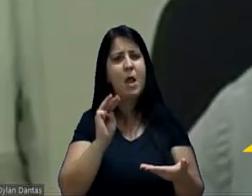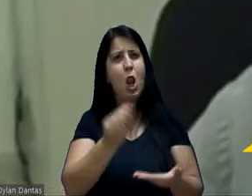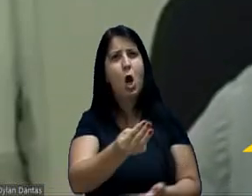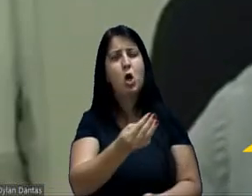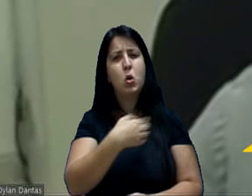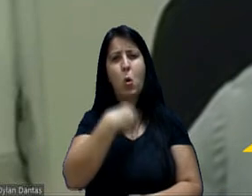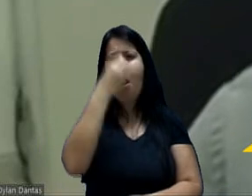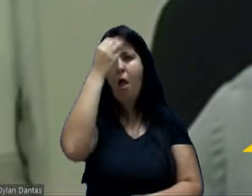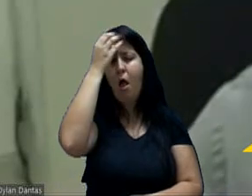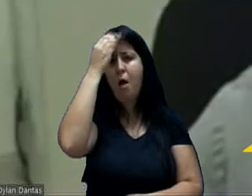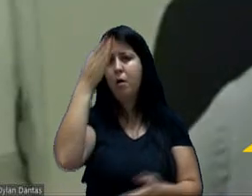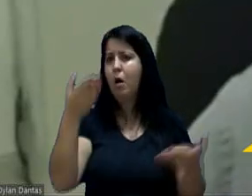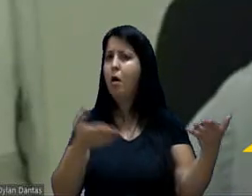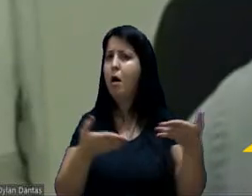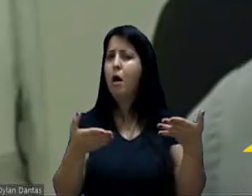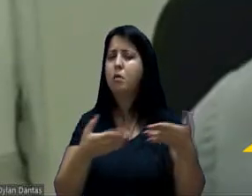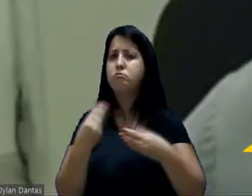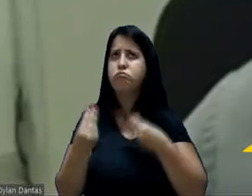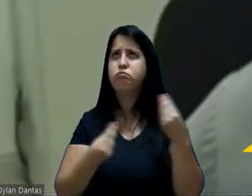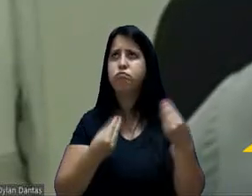agora a sua totalidade.